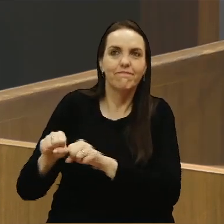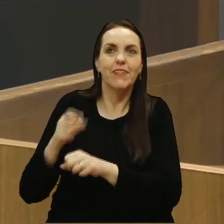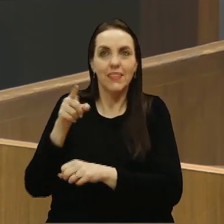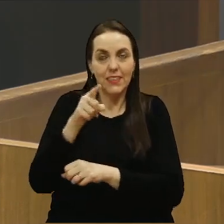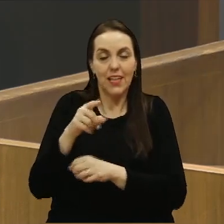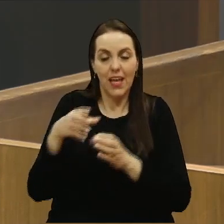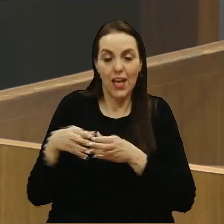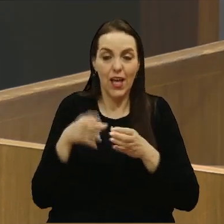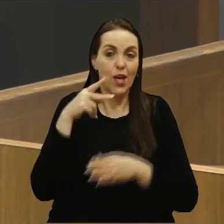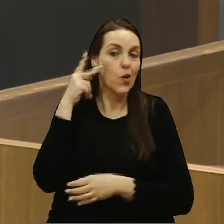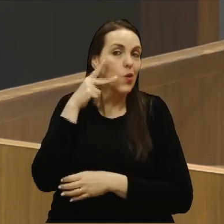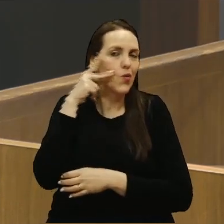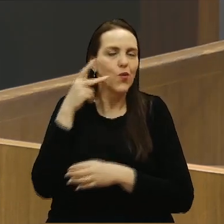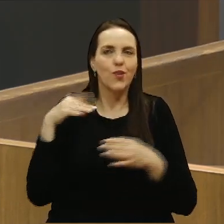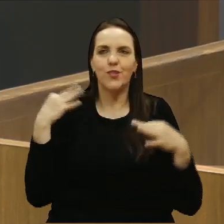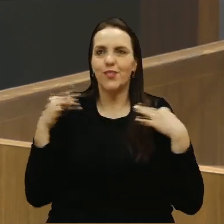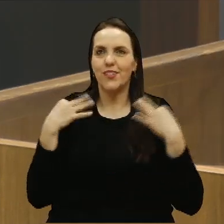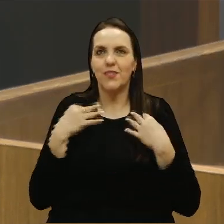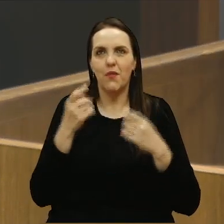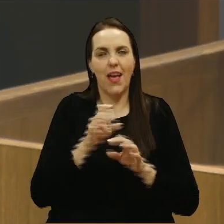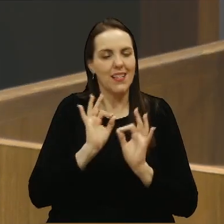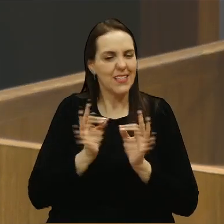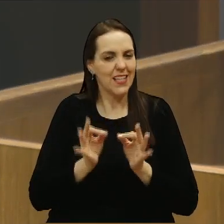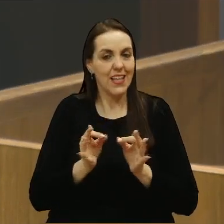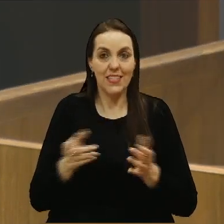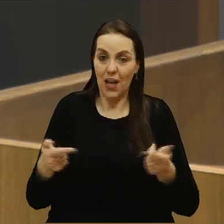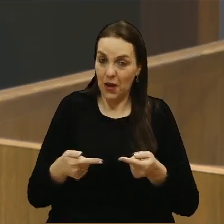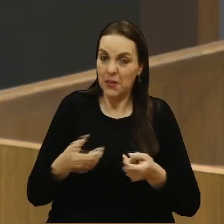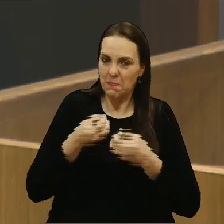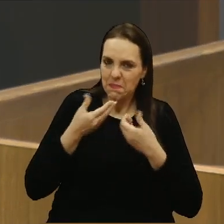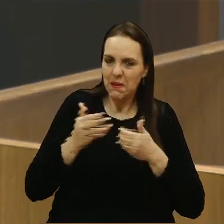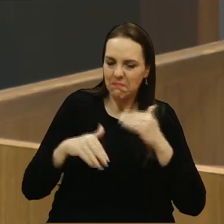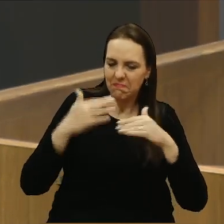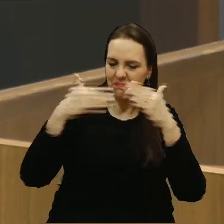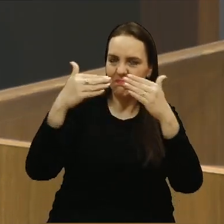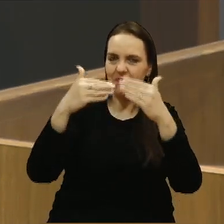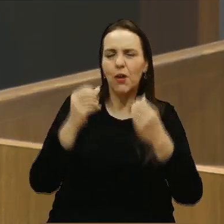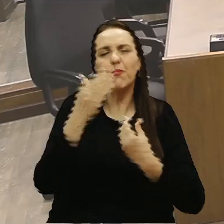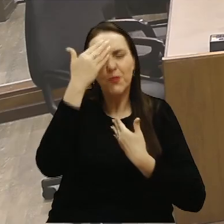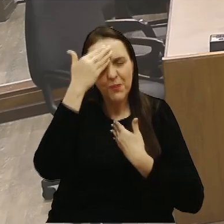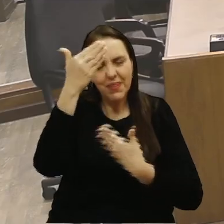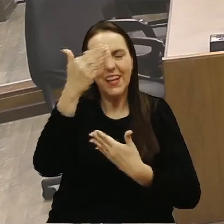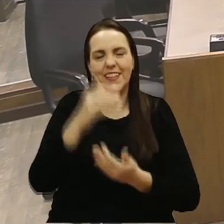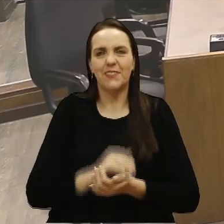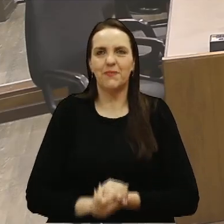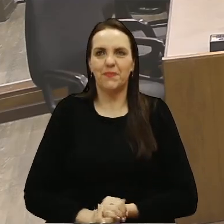do enoturismo, que, com certeza, é a bola da vez, né? Muito obrigada, pessoal.